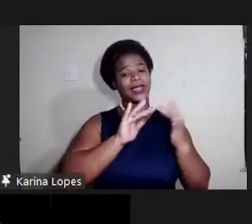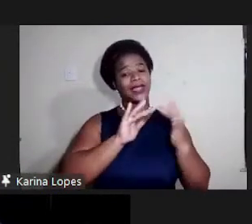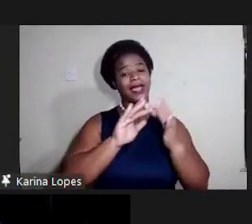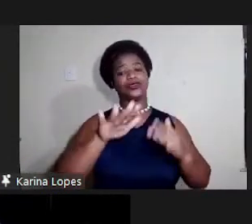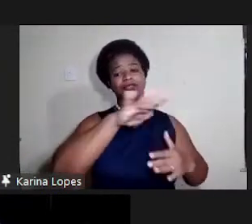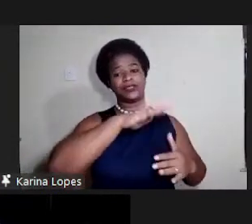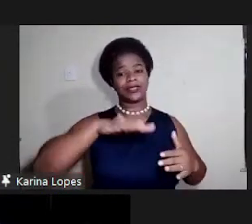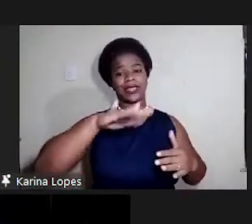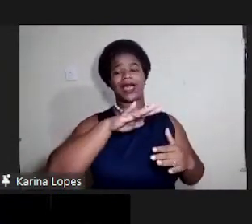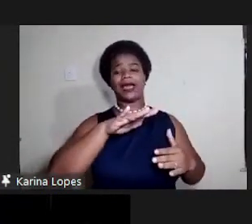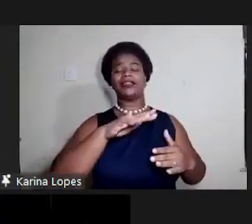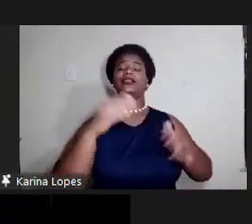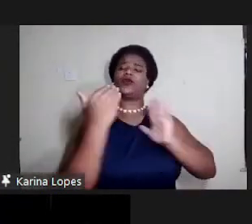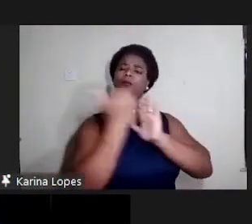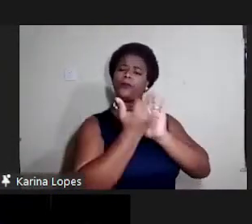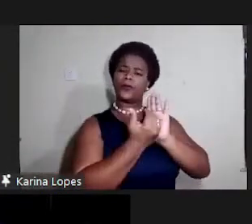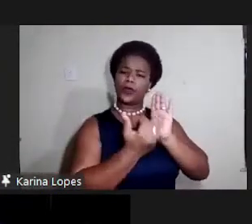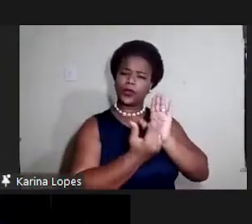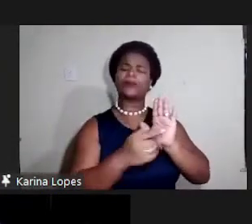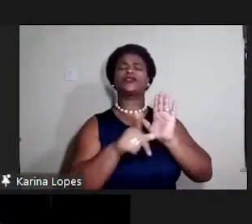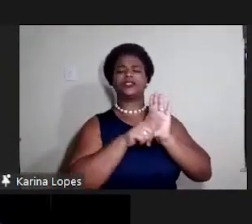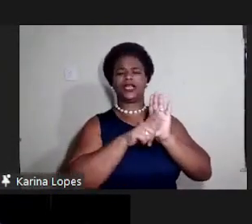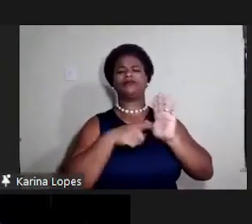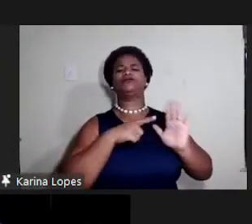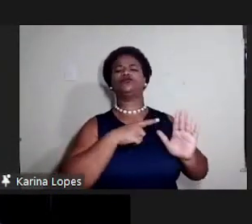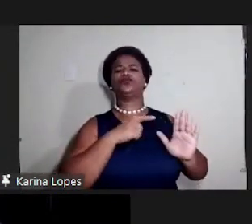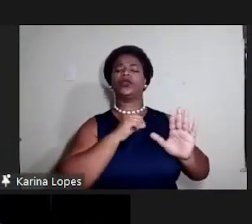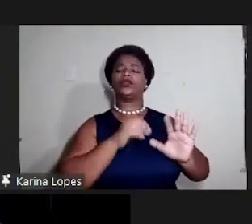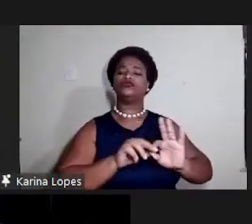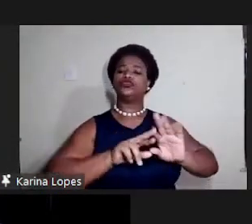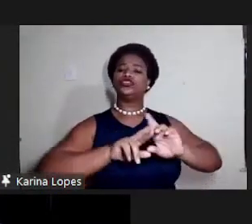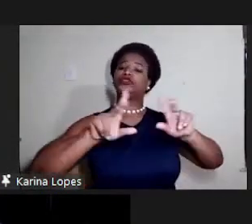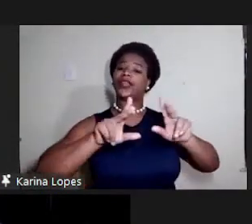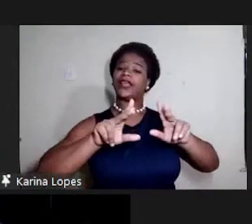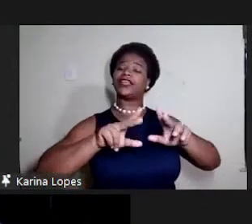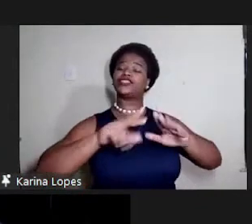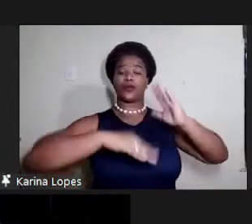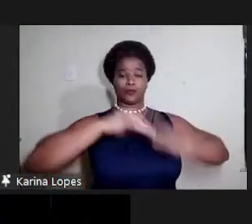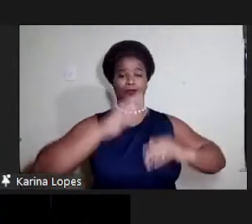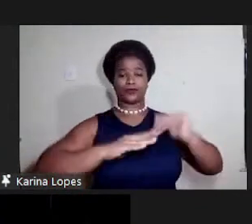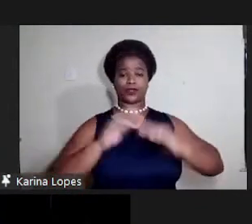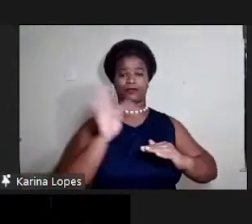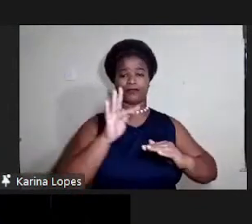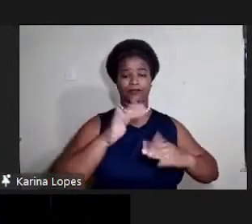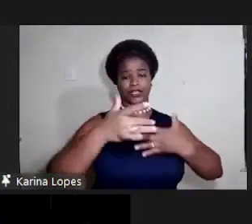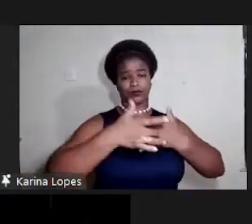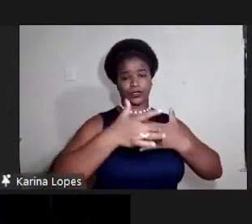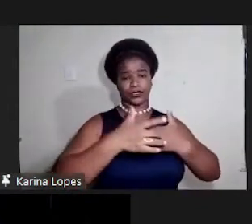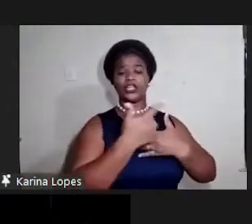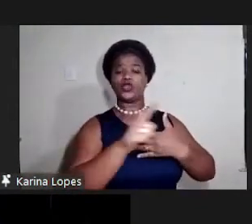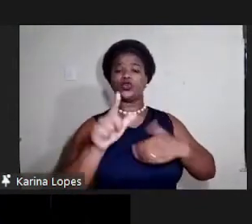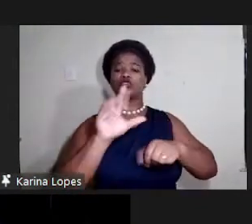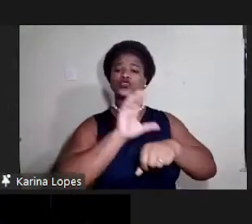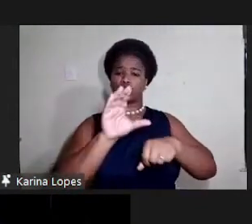Dinter, que titularam inúmeros colegas da Faculdade de Medicina e outros cursos da UFJF.